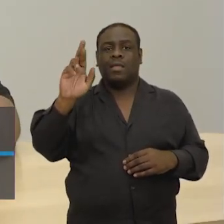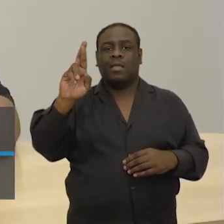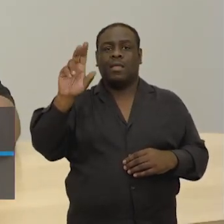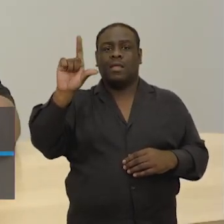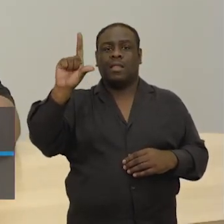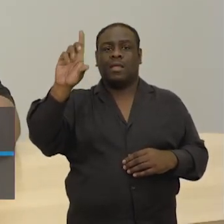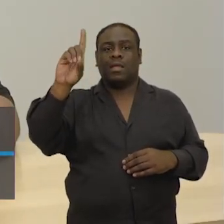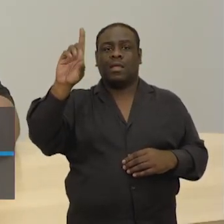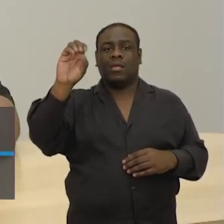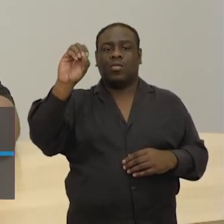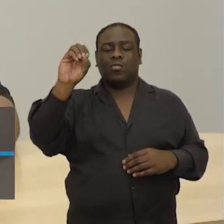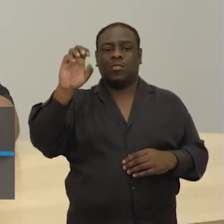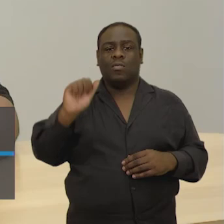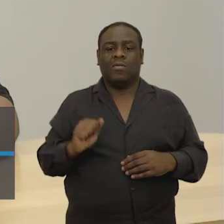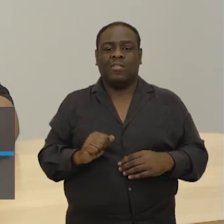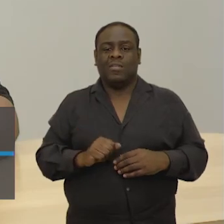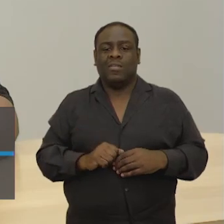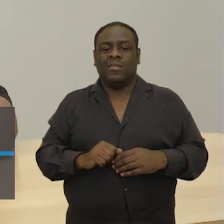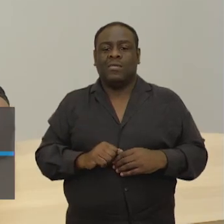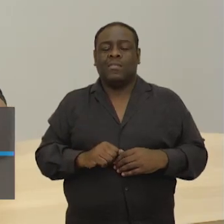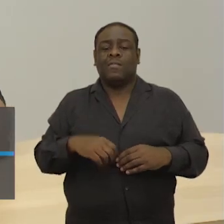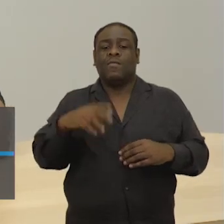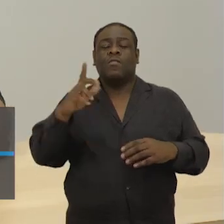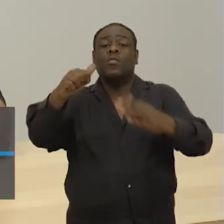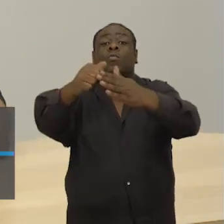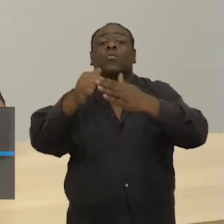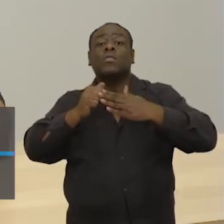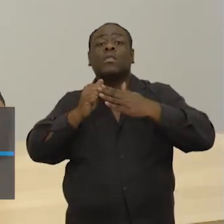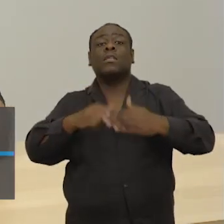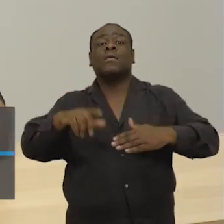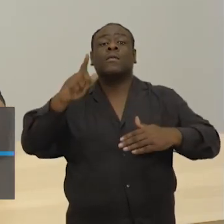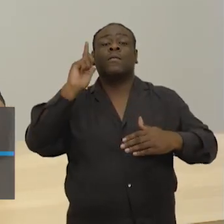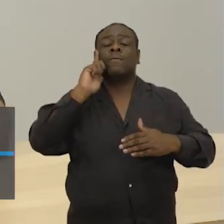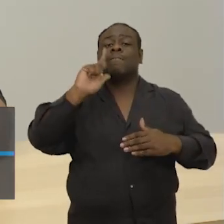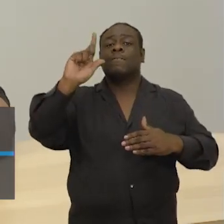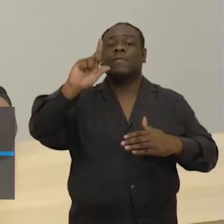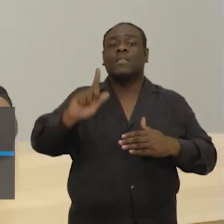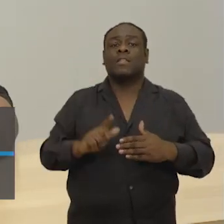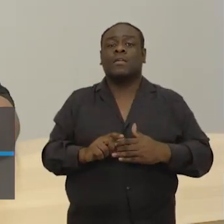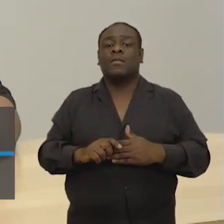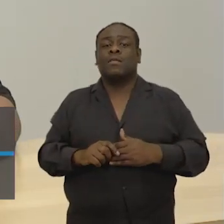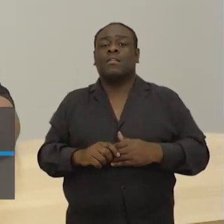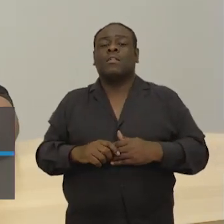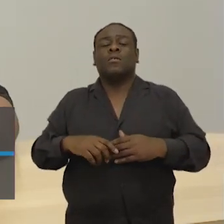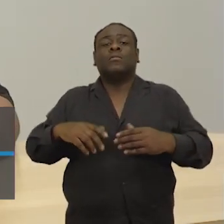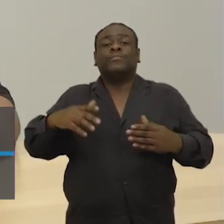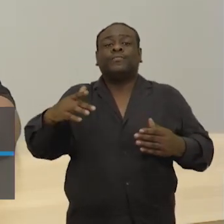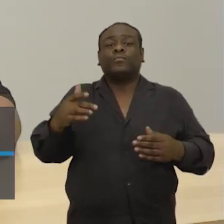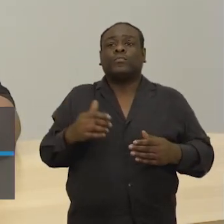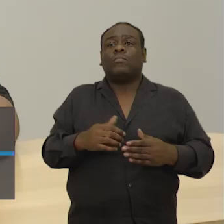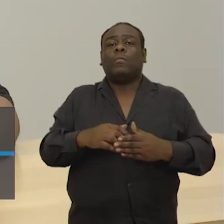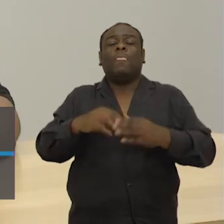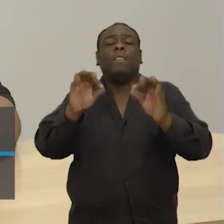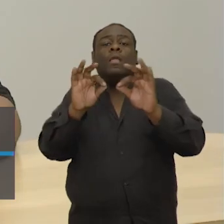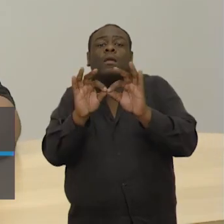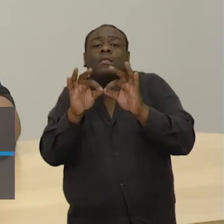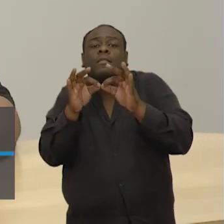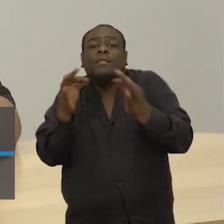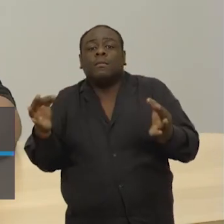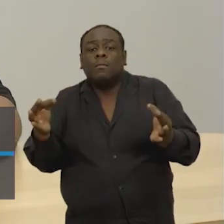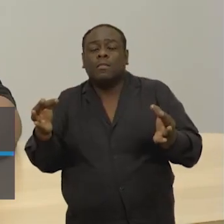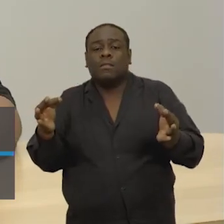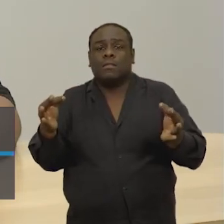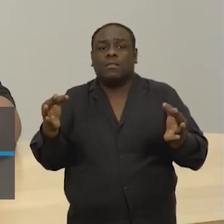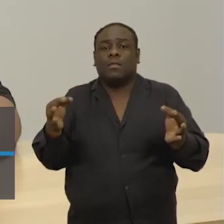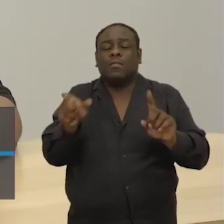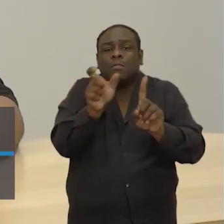Porque assim, eu acho minha voz de taquara rachada, mas aí você conseguiu trazer um eufemismo aí, né? Eu queria dizer que a sua voz é uma